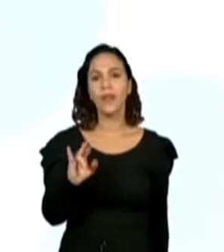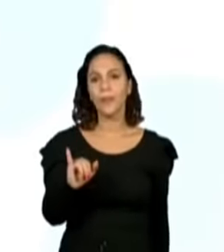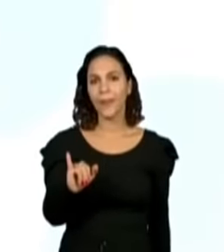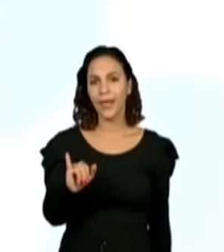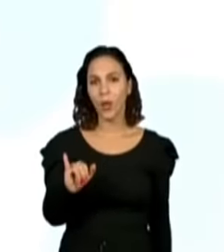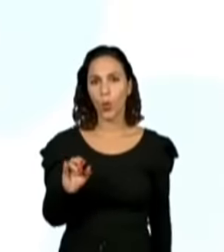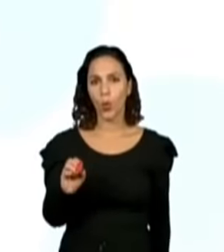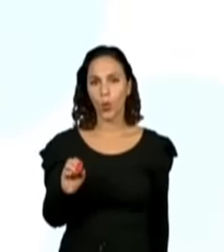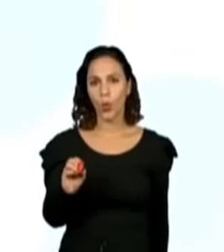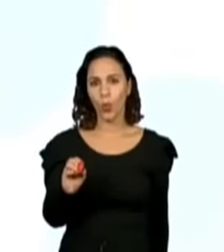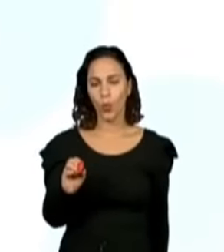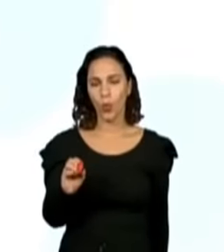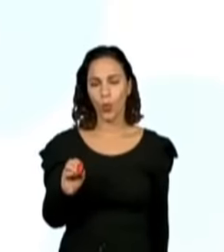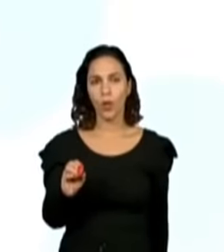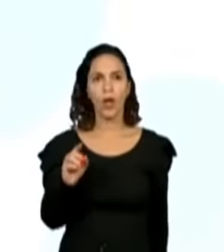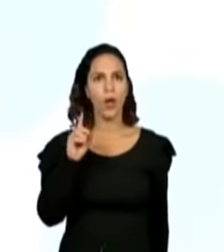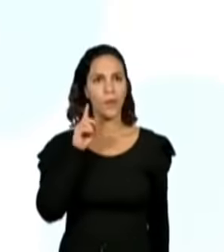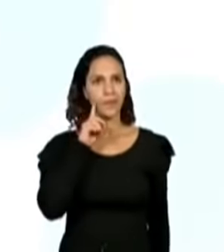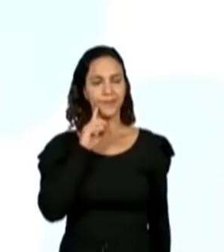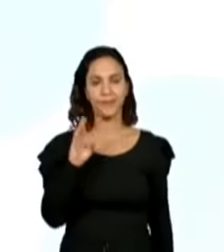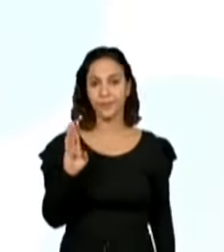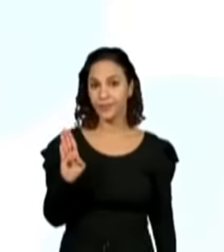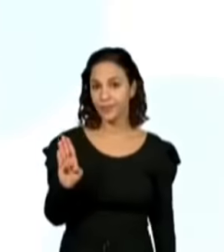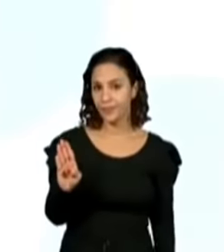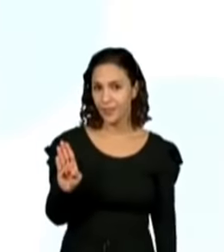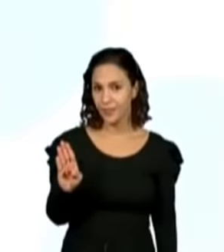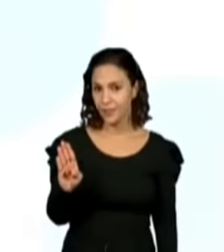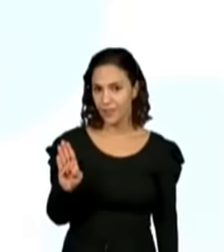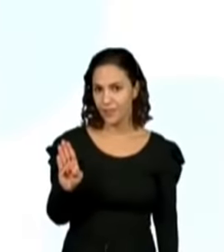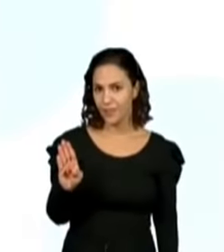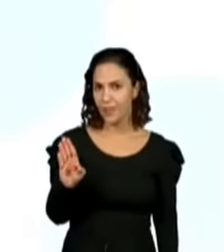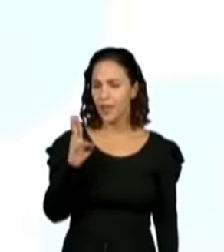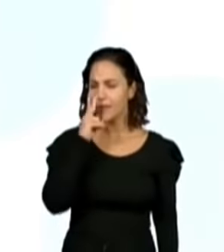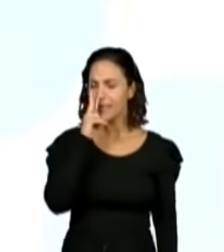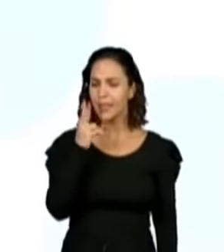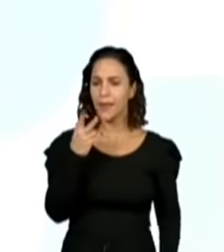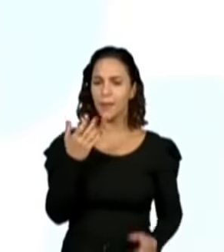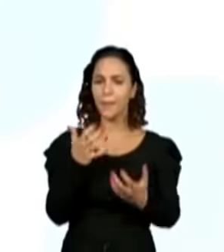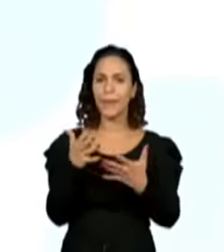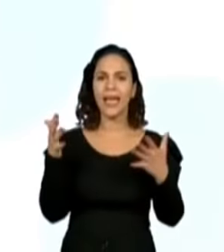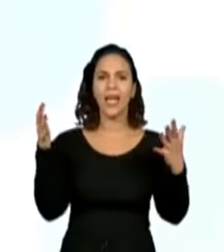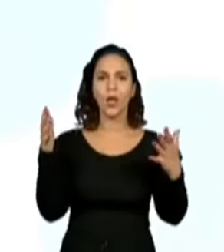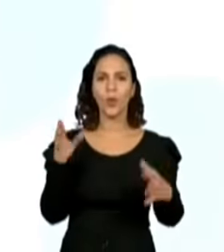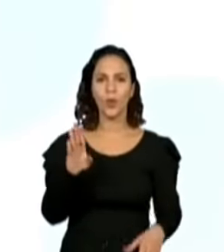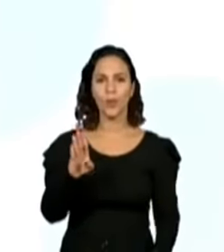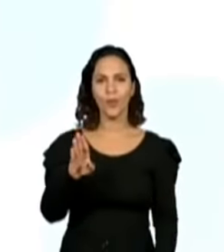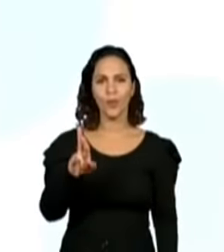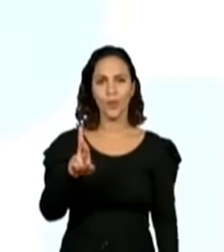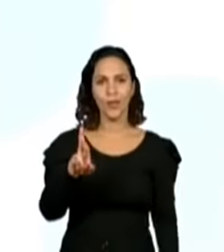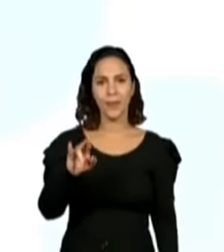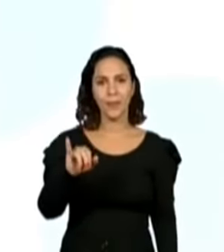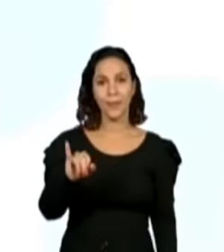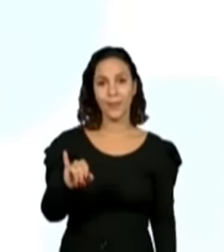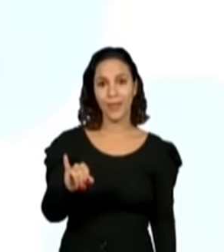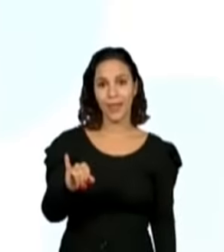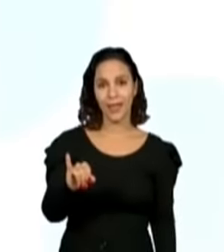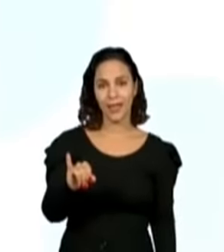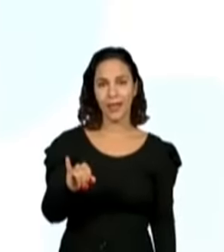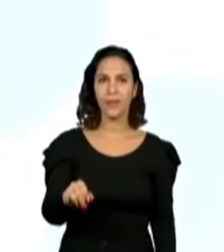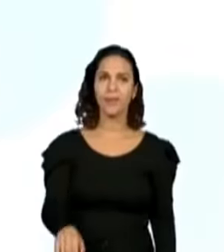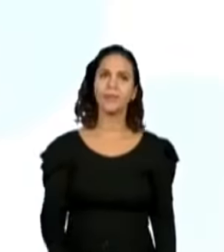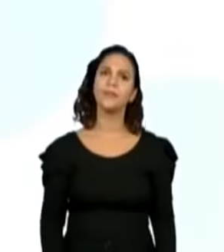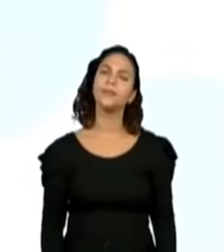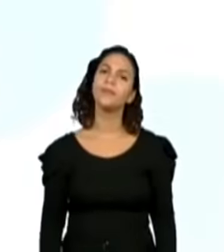Brio. Então, tem um B, não tem, progenô? Tem, nos lembra brilho, talvez. Quando começamos a escrever a palavra